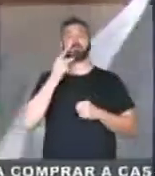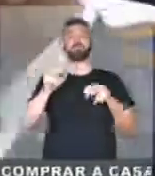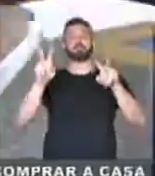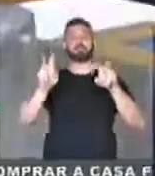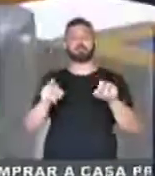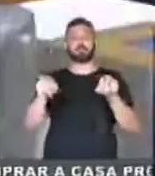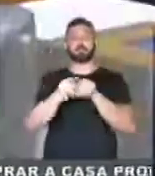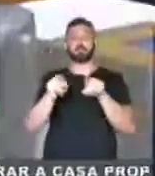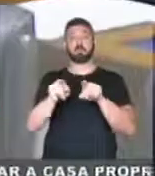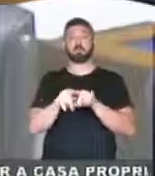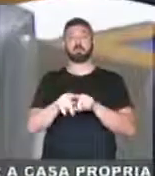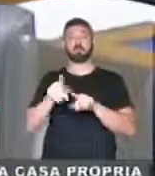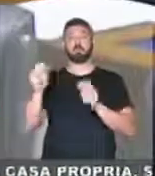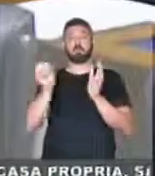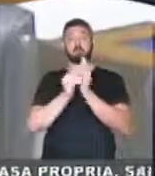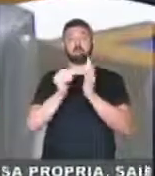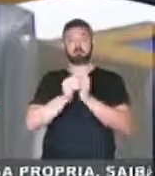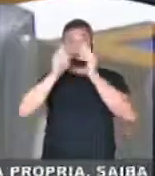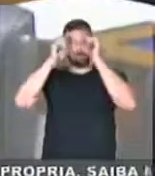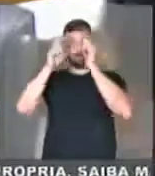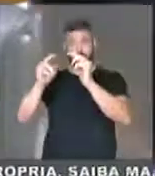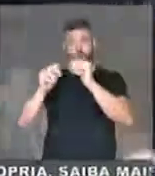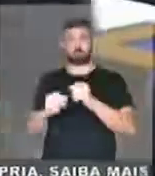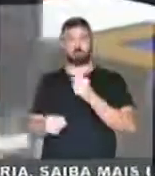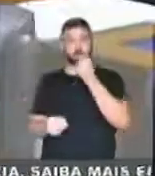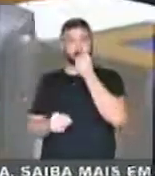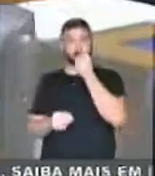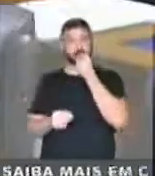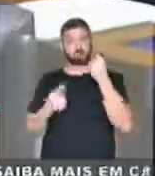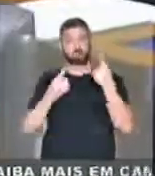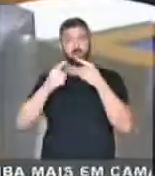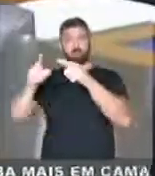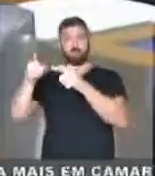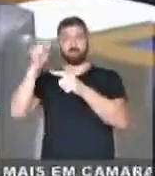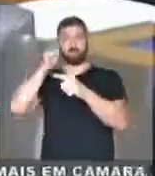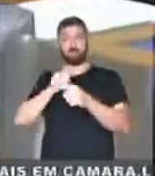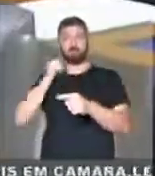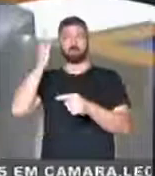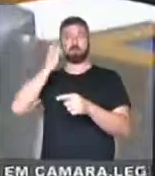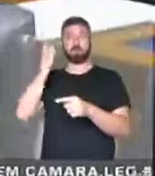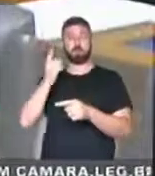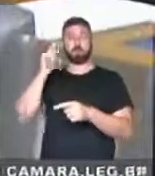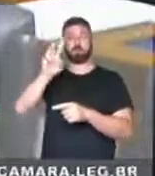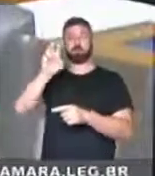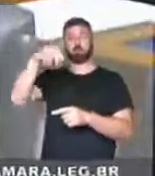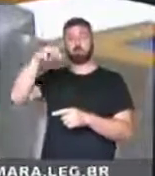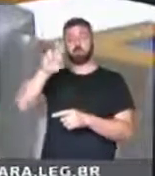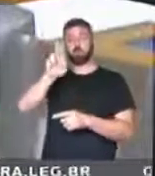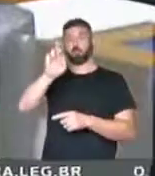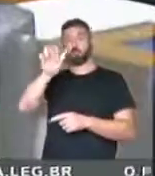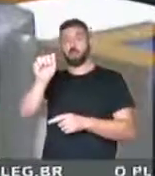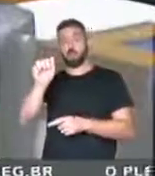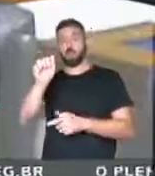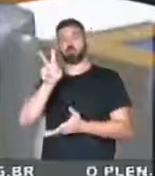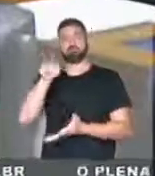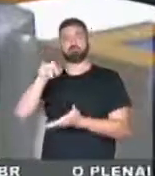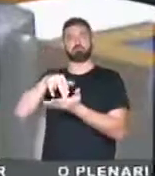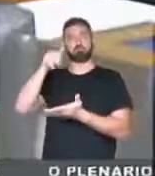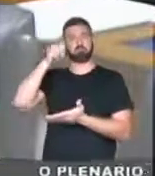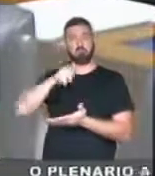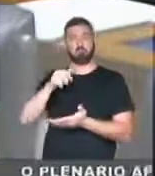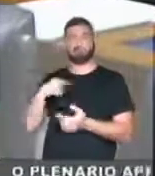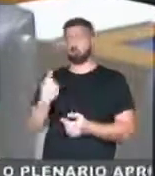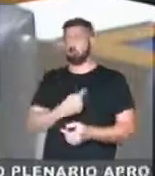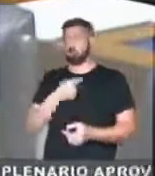falar também sobre o desrespeito dessa casa perante a nossa deputada Adriana Ventura, uma mulher,